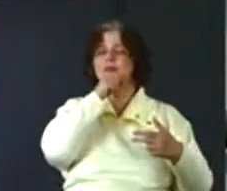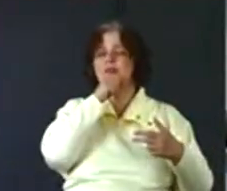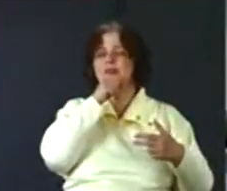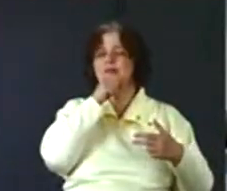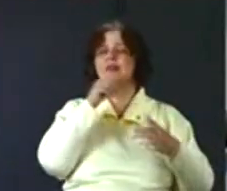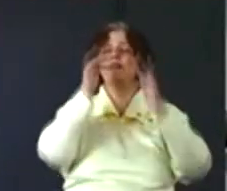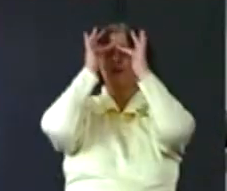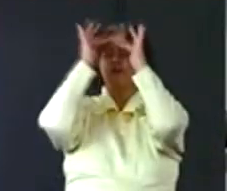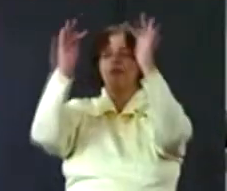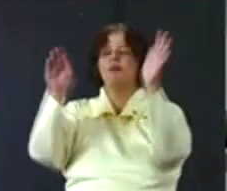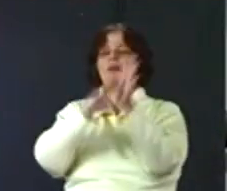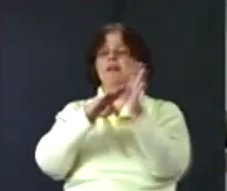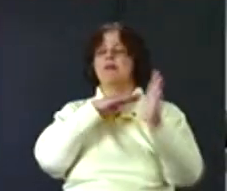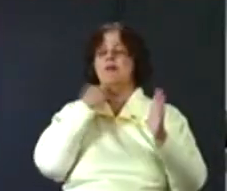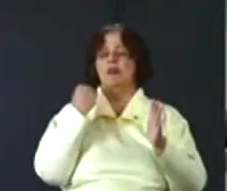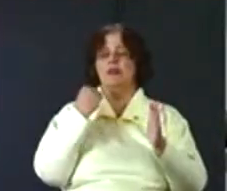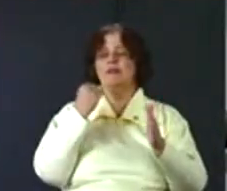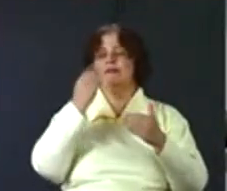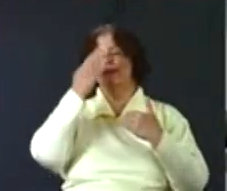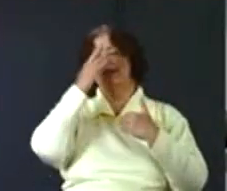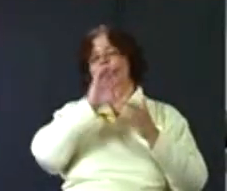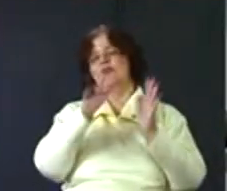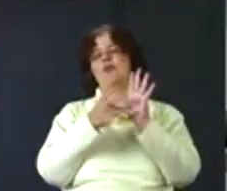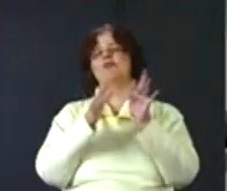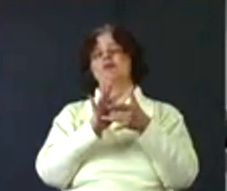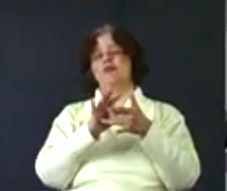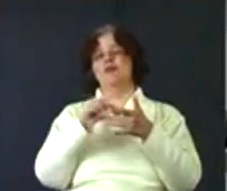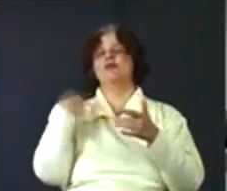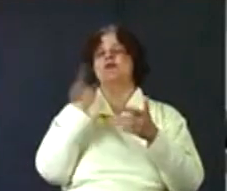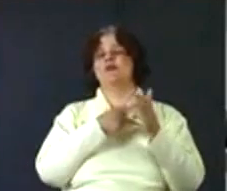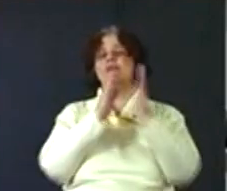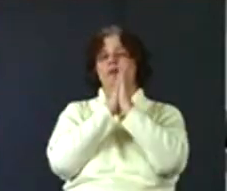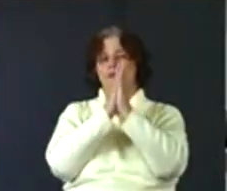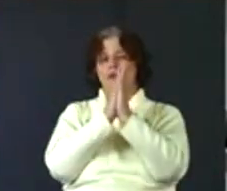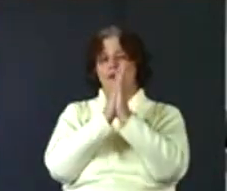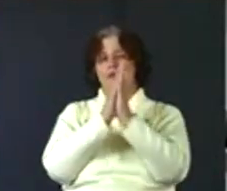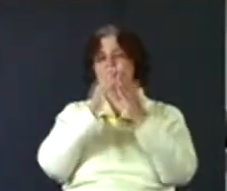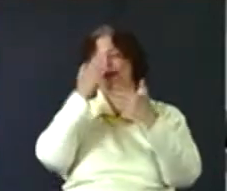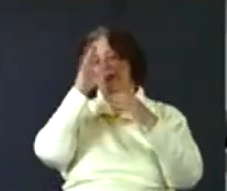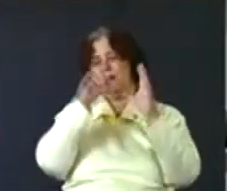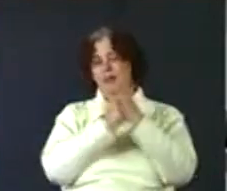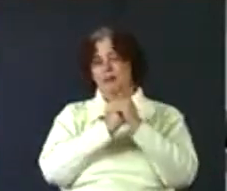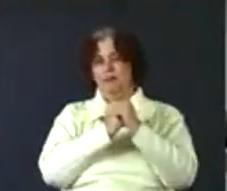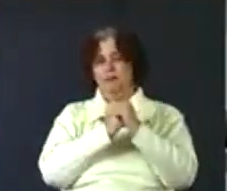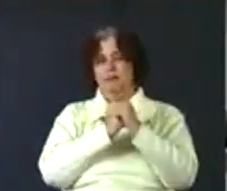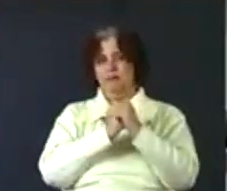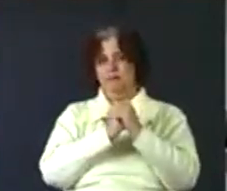morte. Em nome de Jesus, o Senhor da igreja, é que nós oramos agora. Amém.